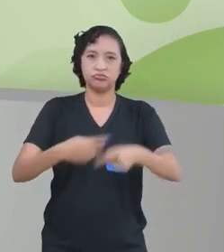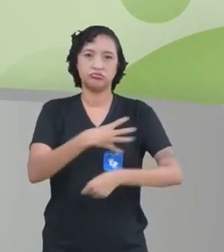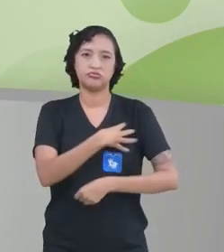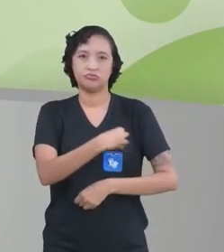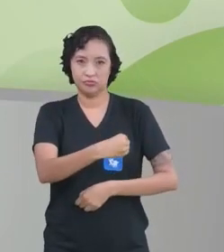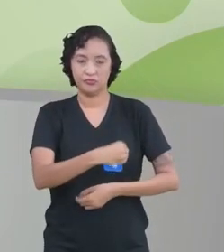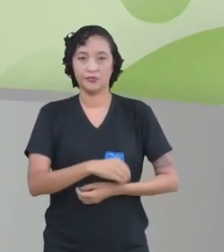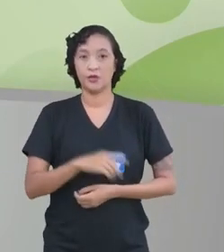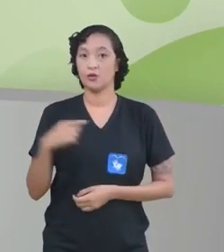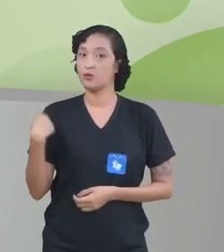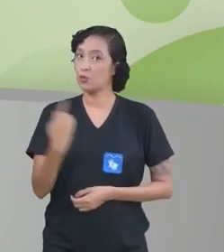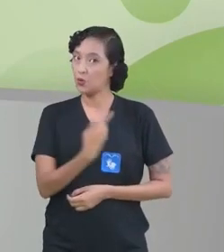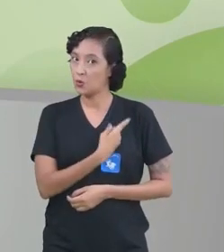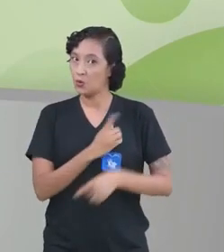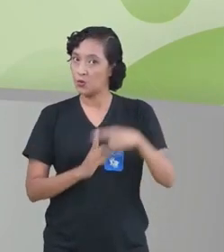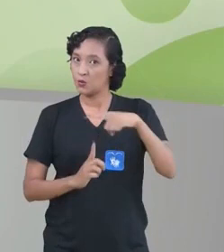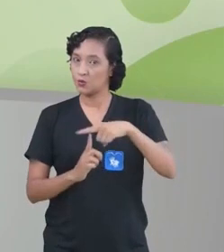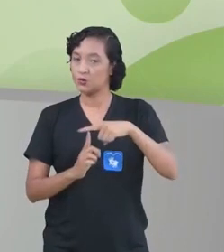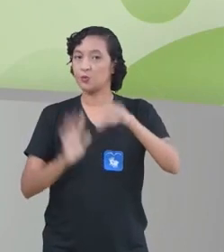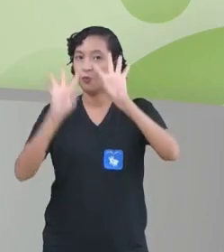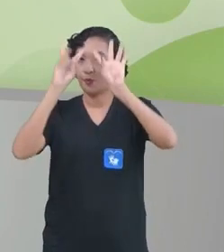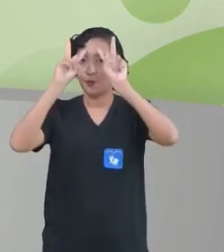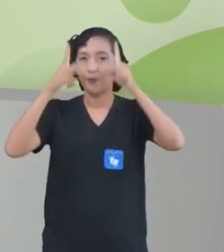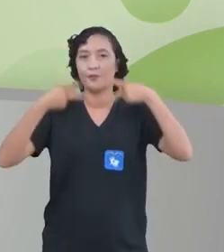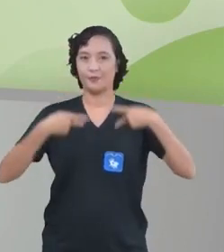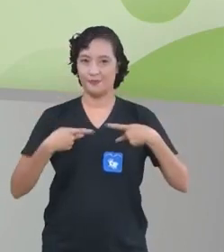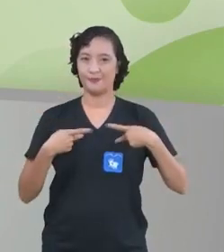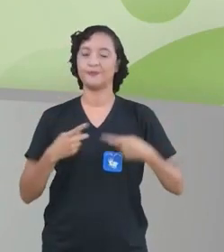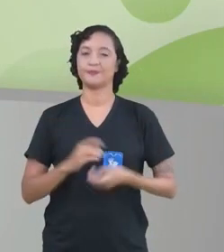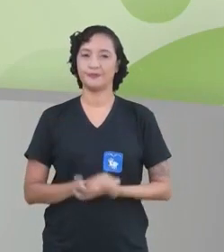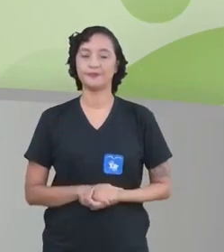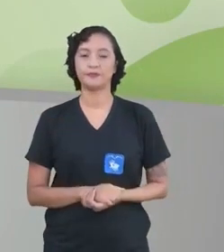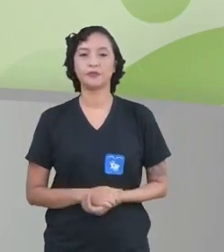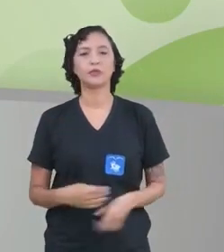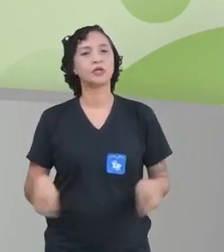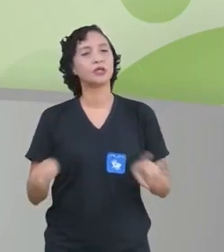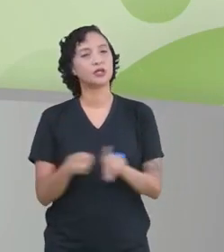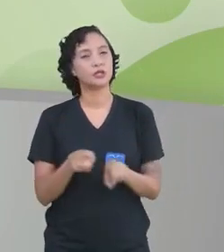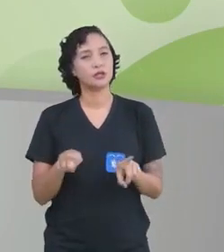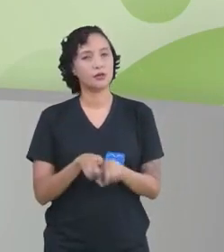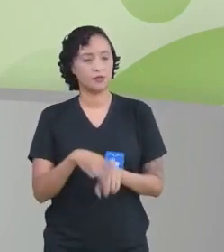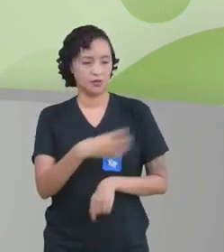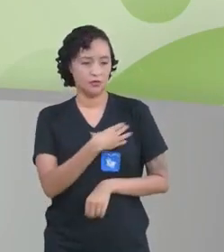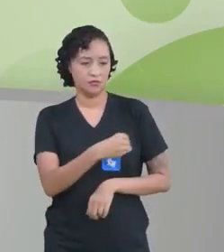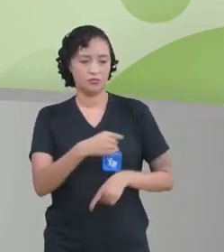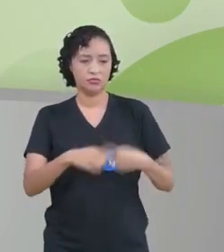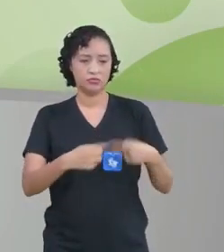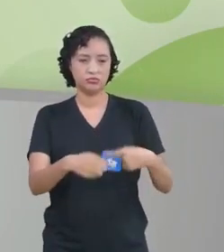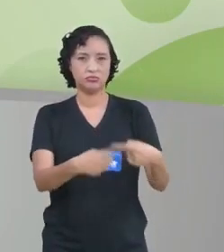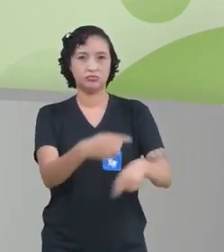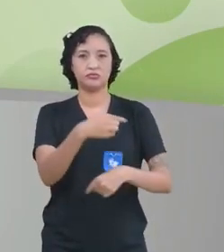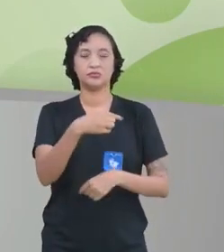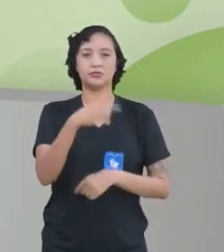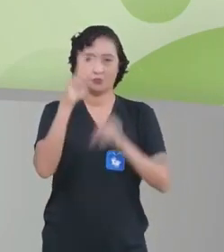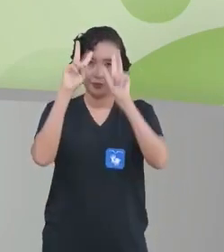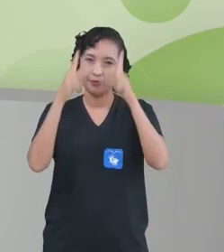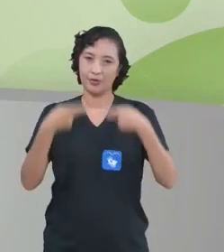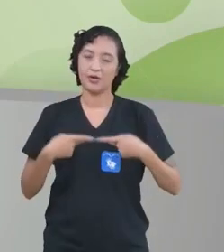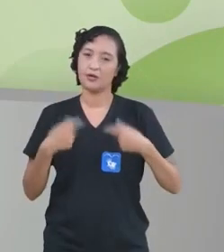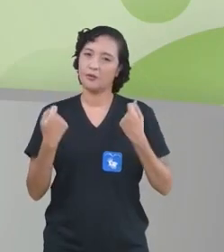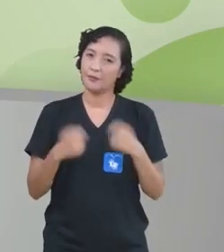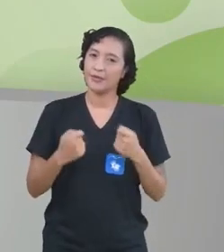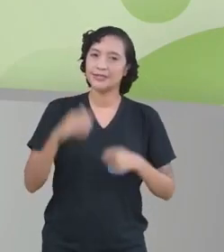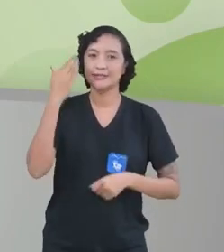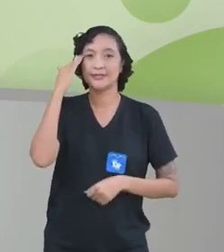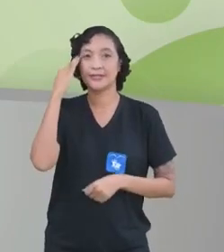espécie humana. E também, nessa reprodução humana, nós precisamos entender que a